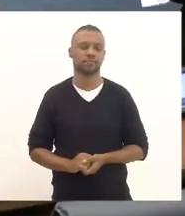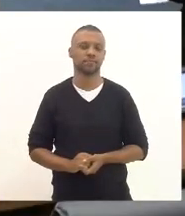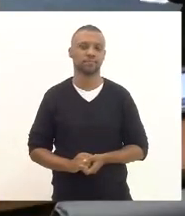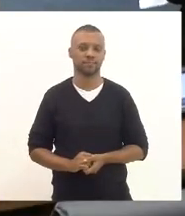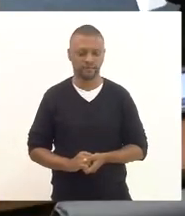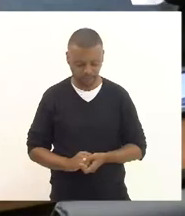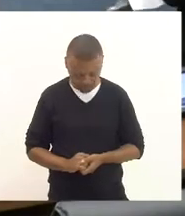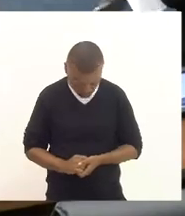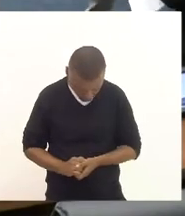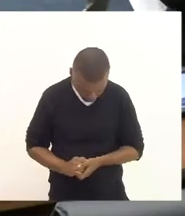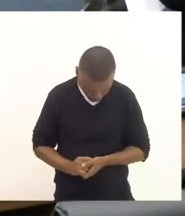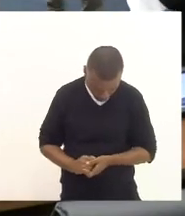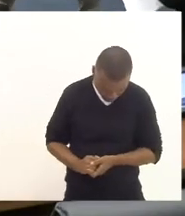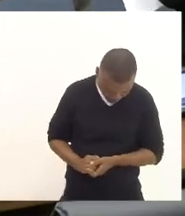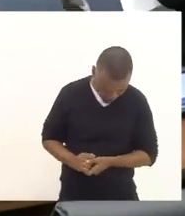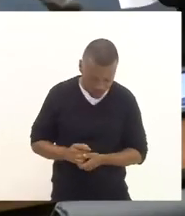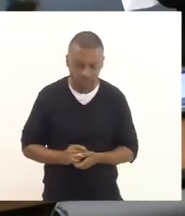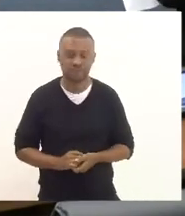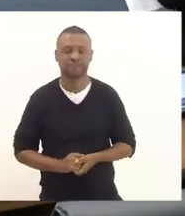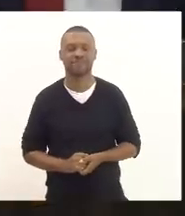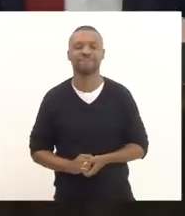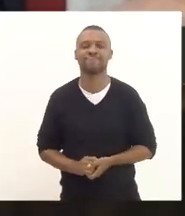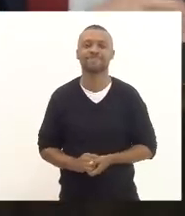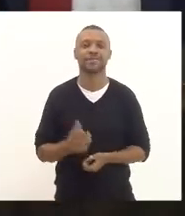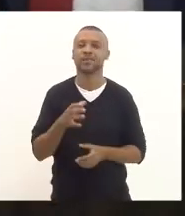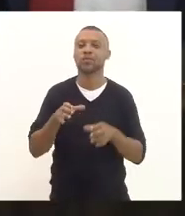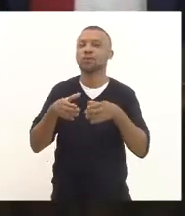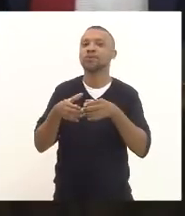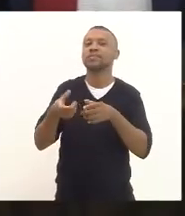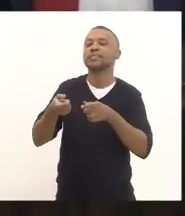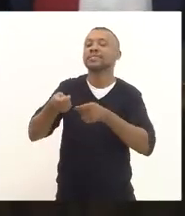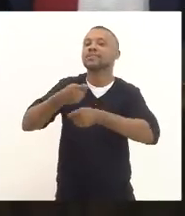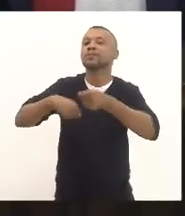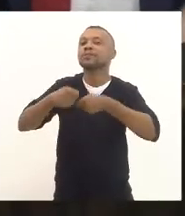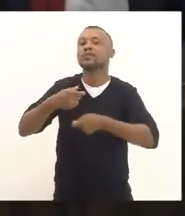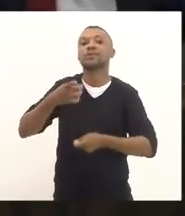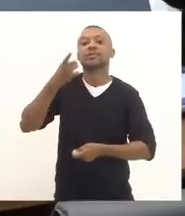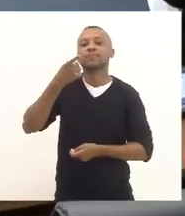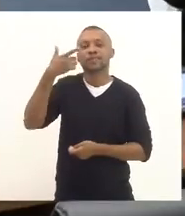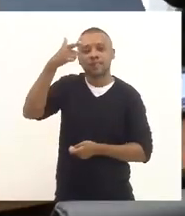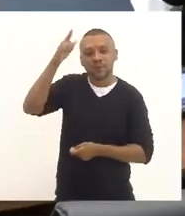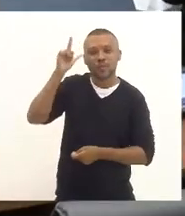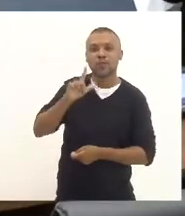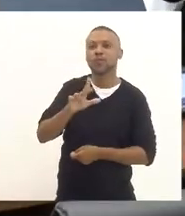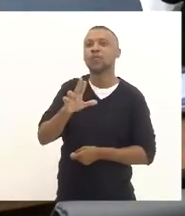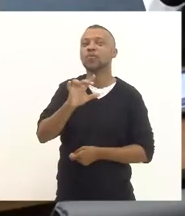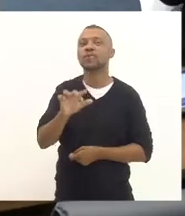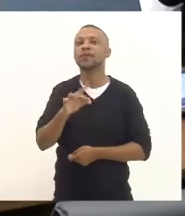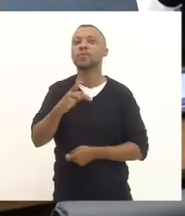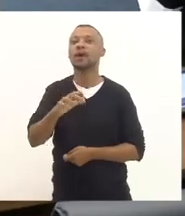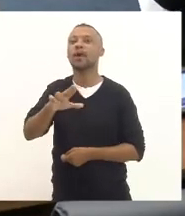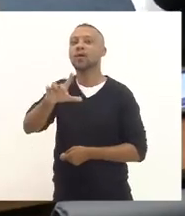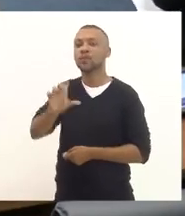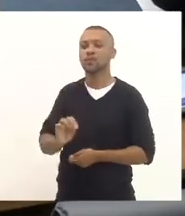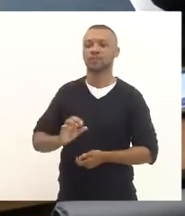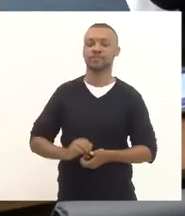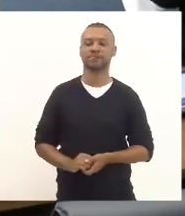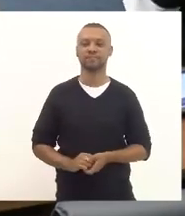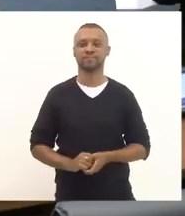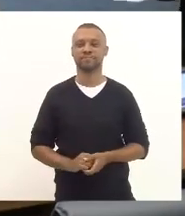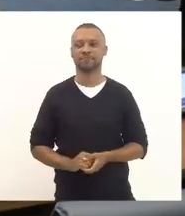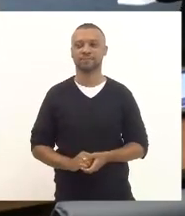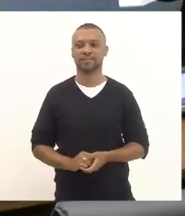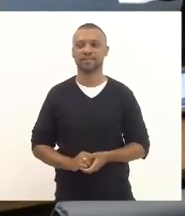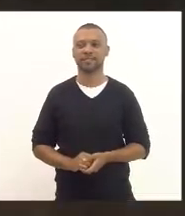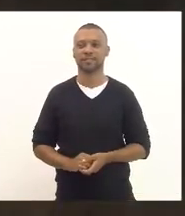E aí e ela começou a tributação Deputado Luiz Paulo II o seu presente e